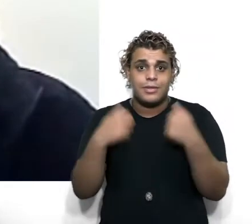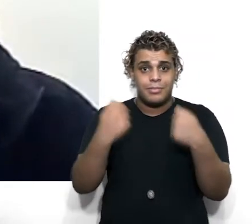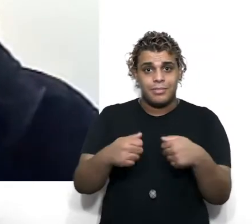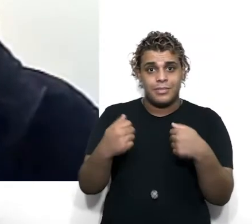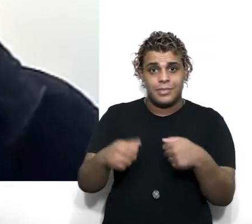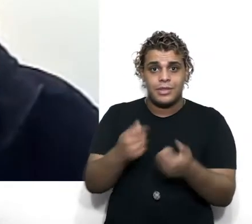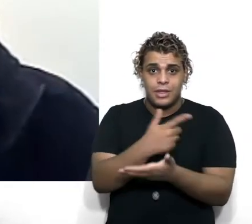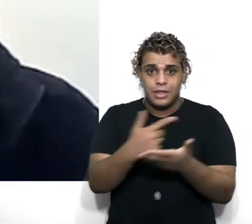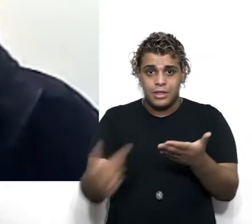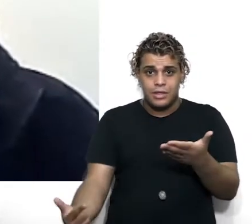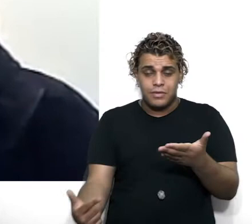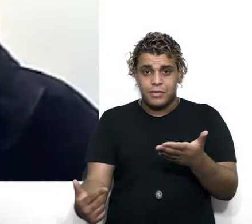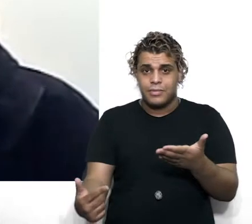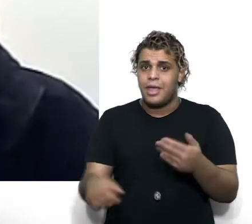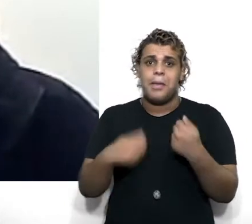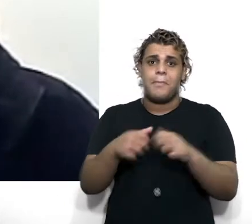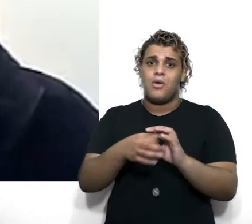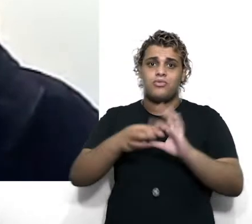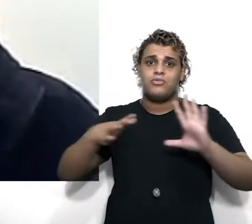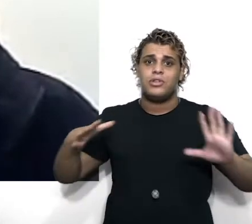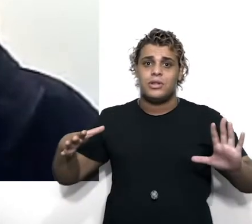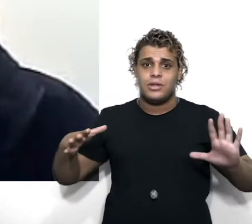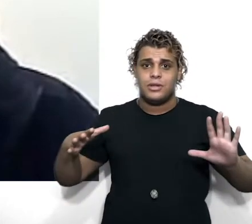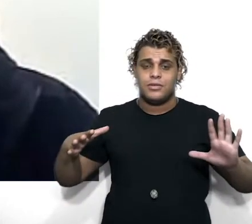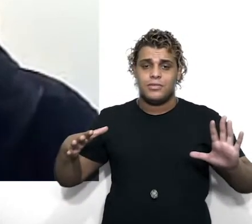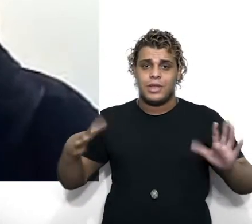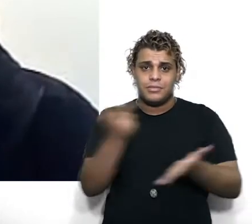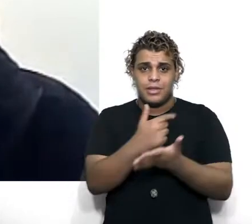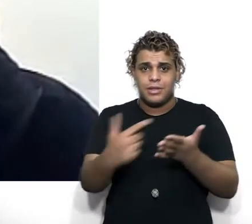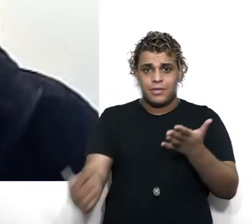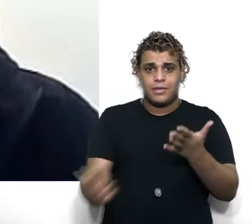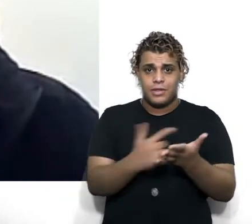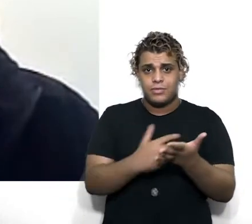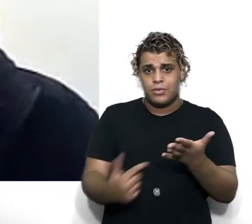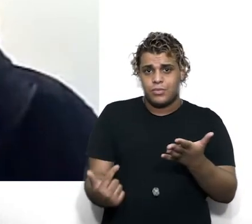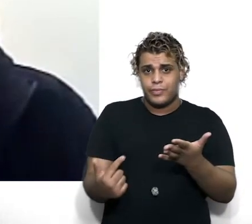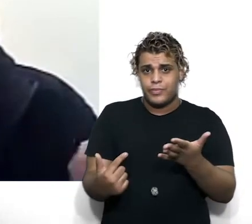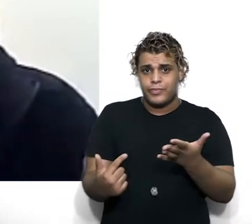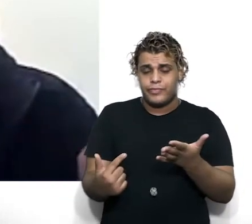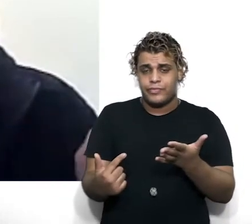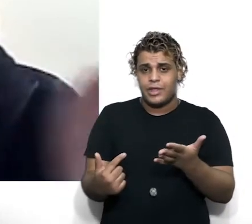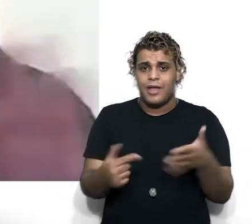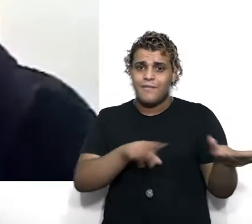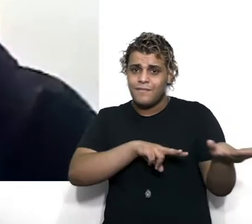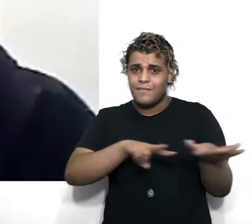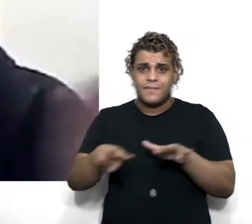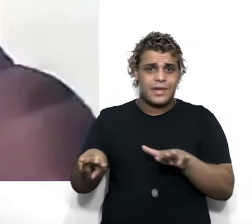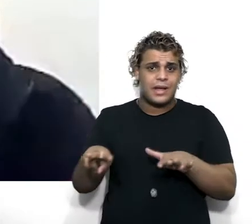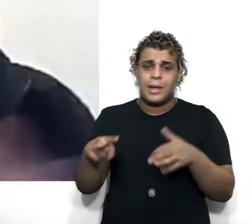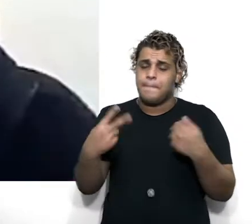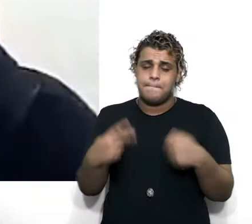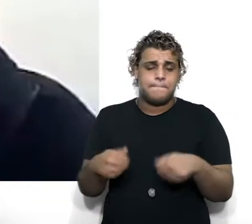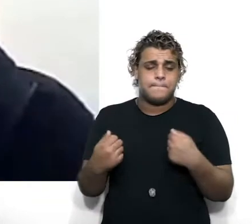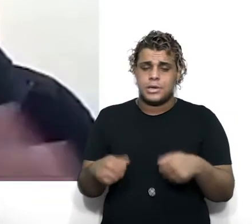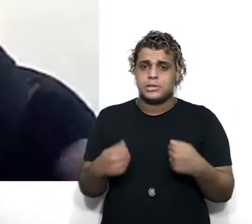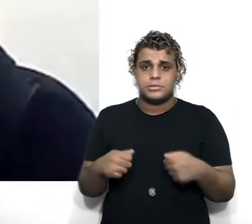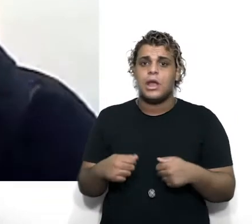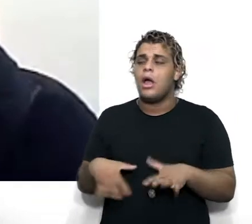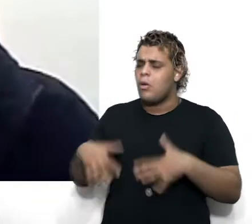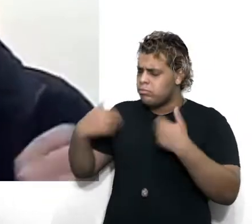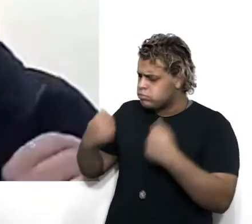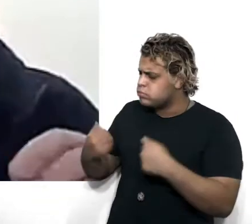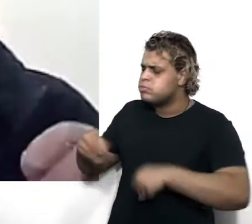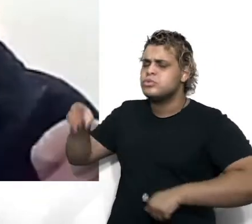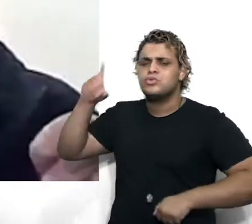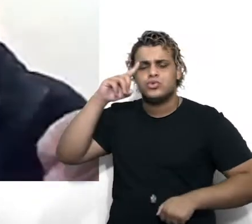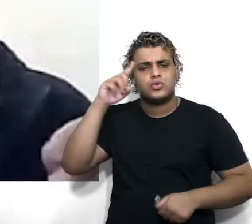Eles disseram, pode escrever 2 ou 3 linhas por dia, não precisa escrever no fim de semana. E eu disse, não, eu preciso escrever todos